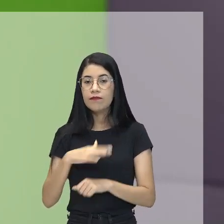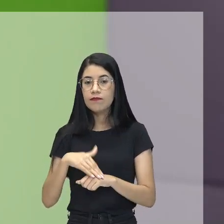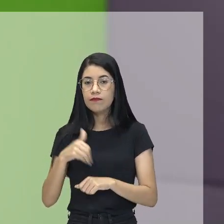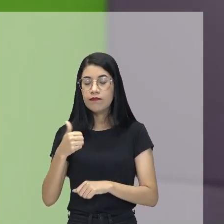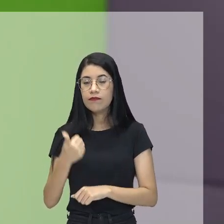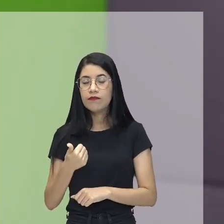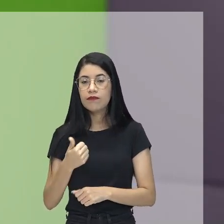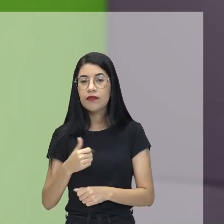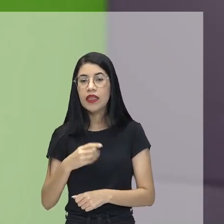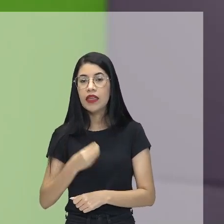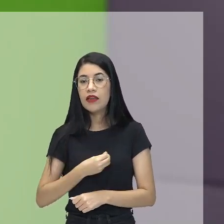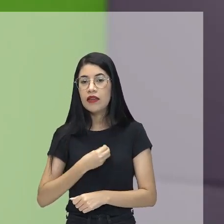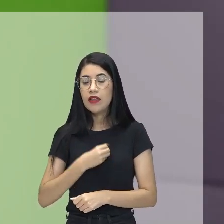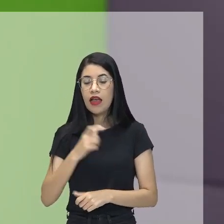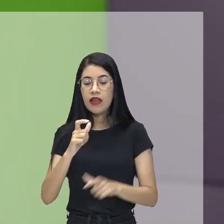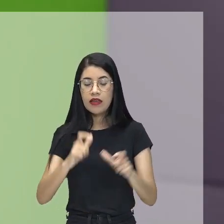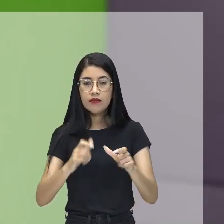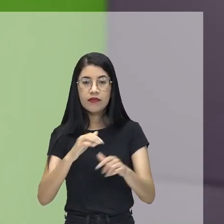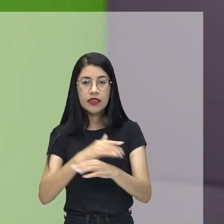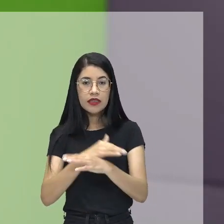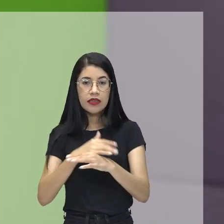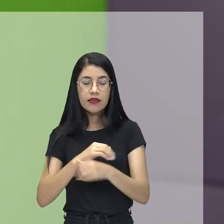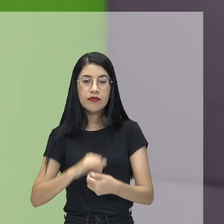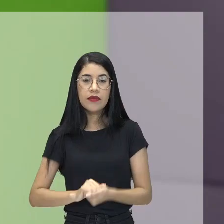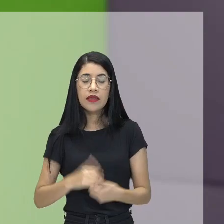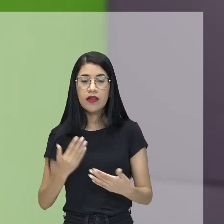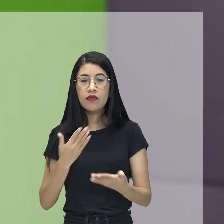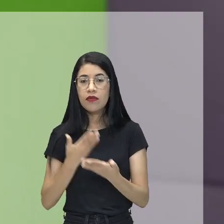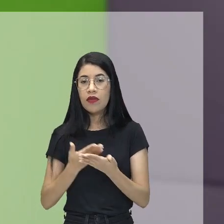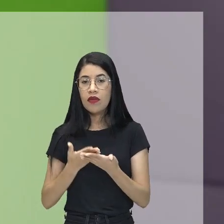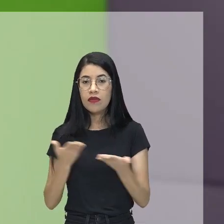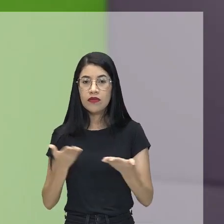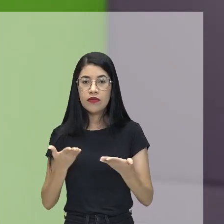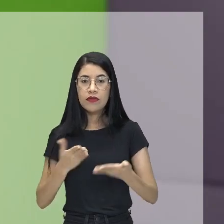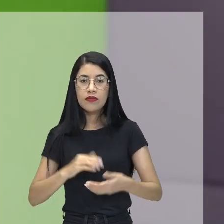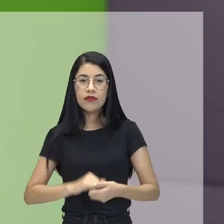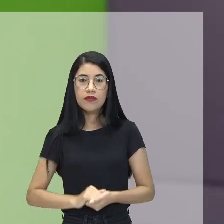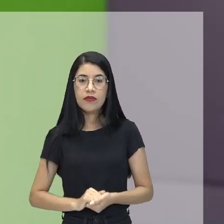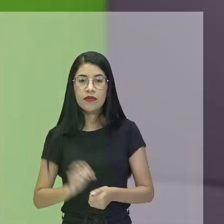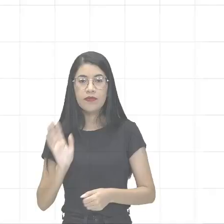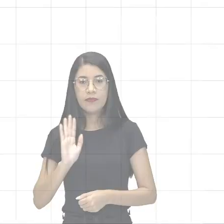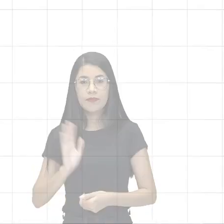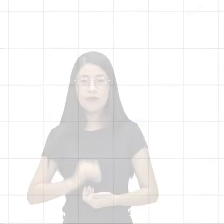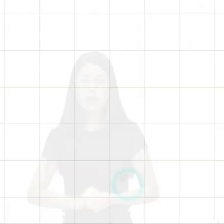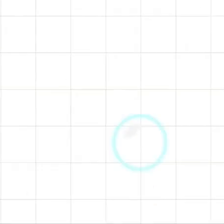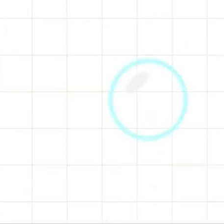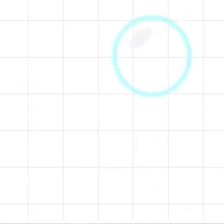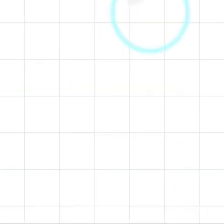tem-se nas cidades, tá bom? Então, essa foi a nossa aula de hoje. Tchau!